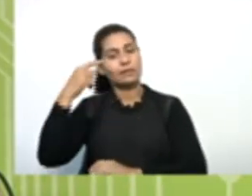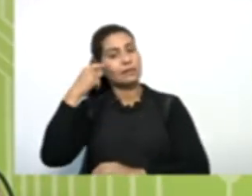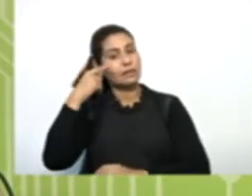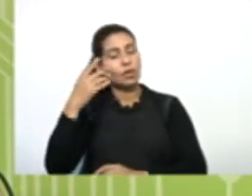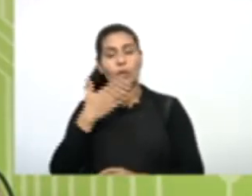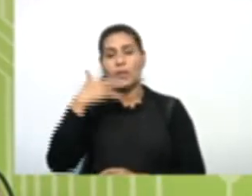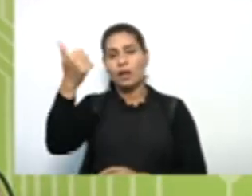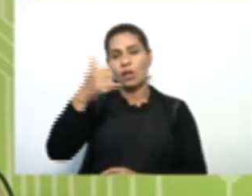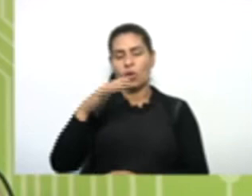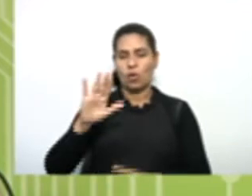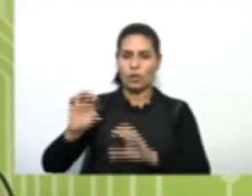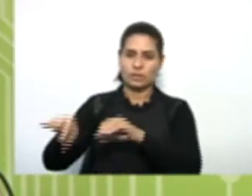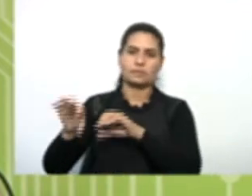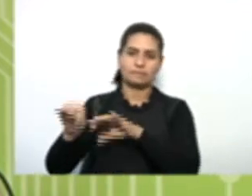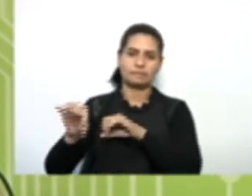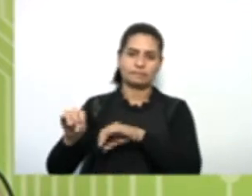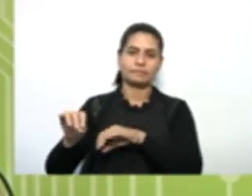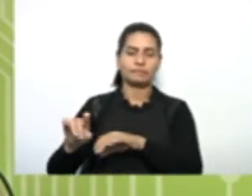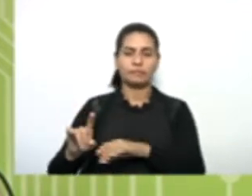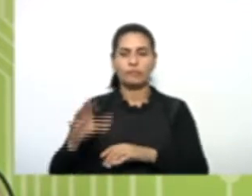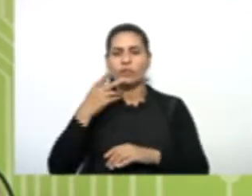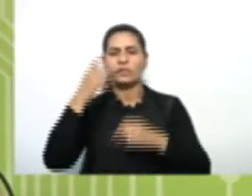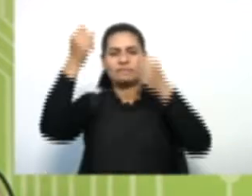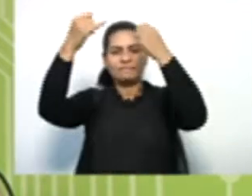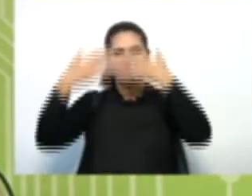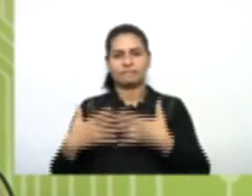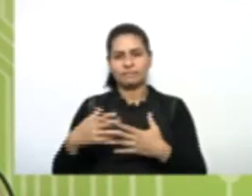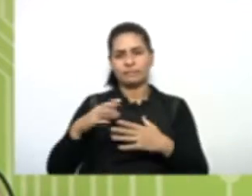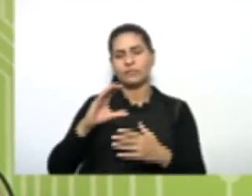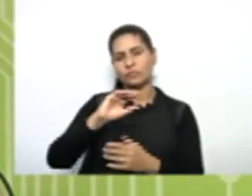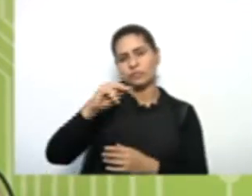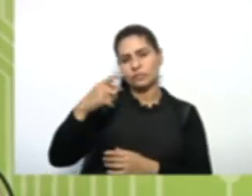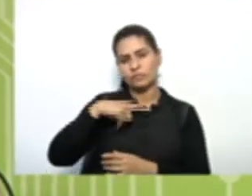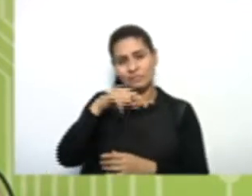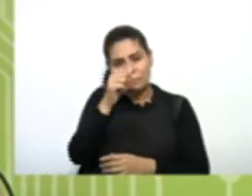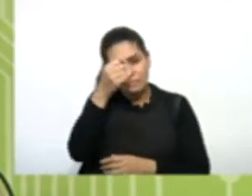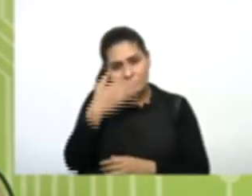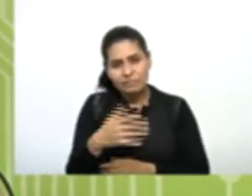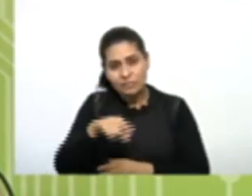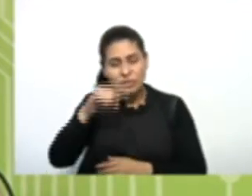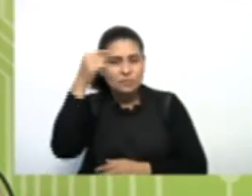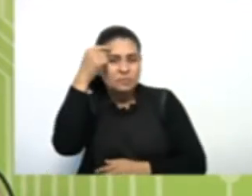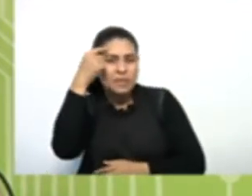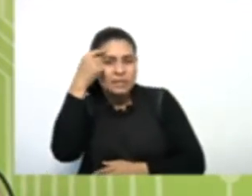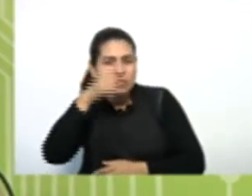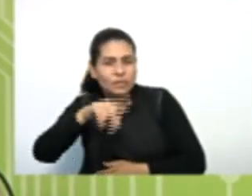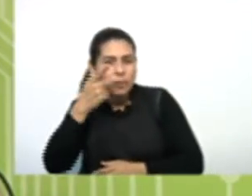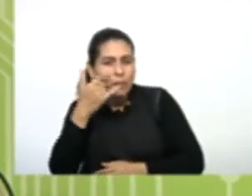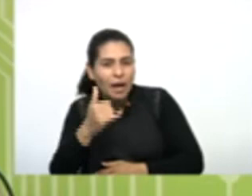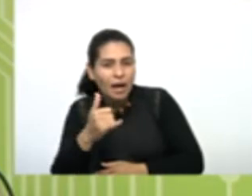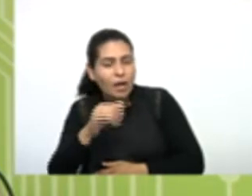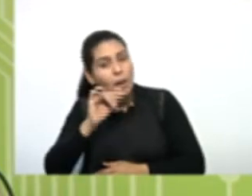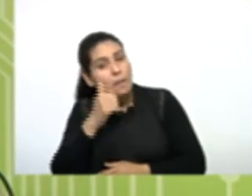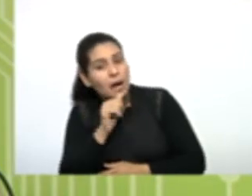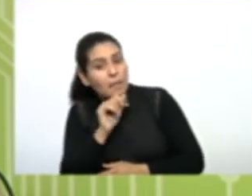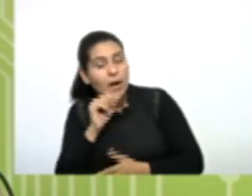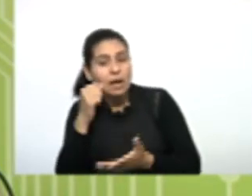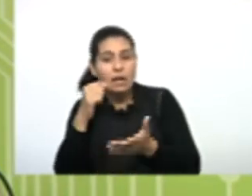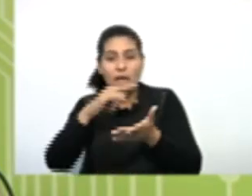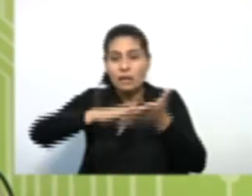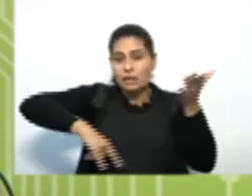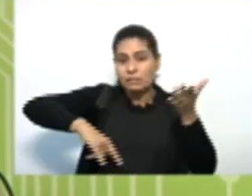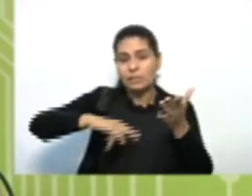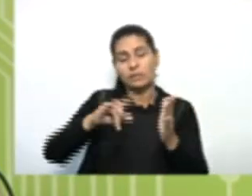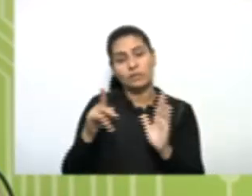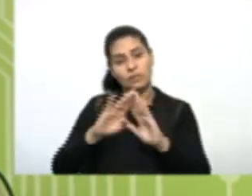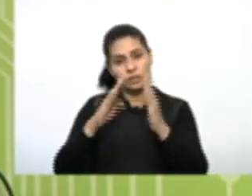intenção de melhorar a qualidade do ensino. Quando a gente fala nesse tipo de cooperativa, por exemplo, imagina que você é um pai e você matricule os seus